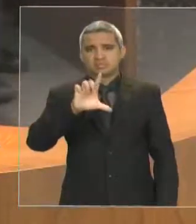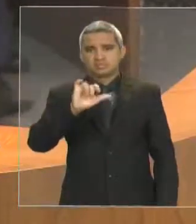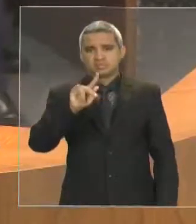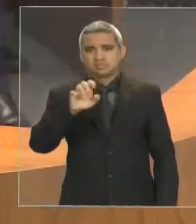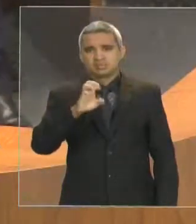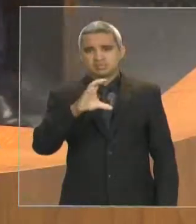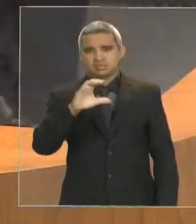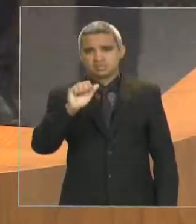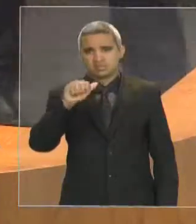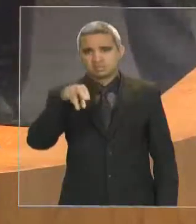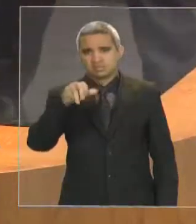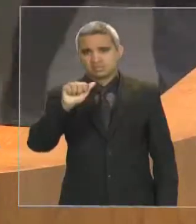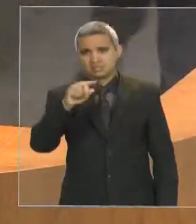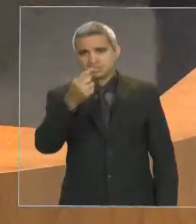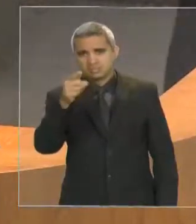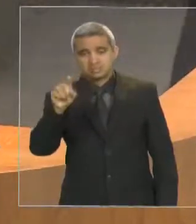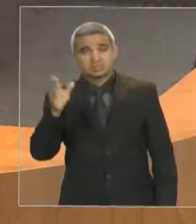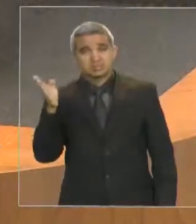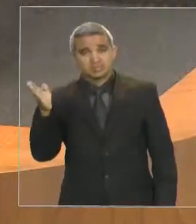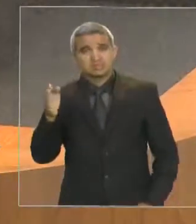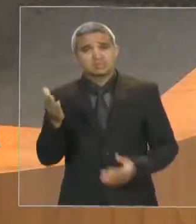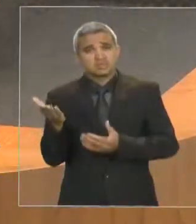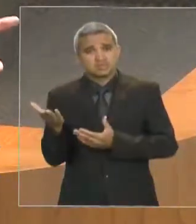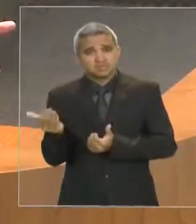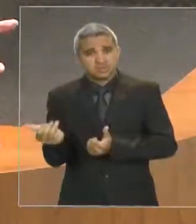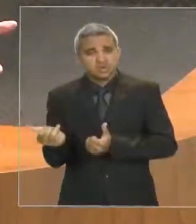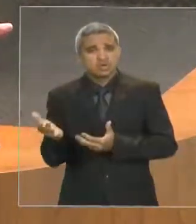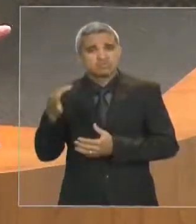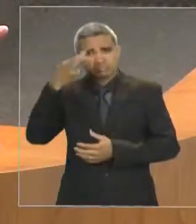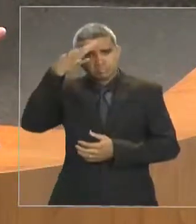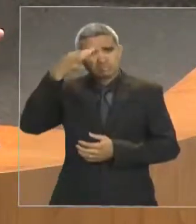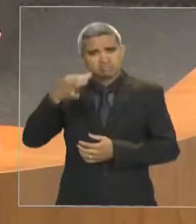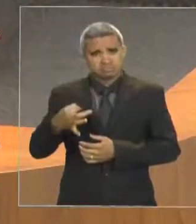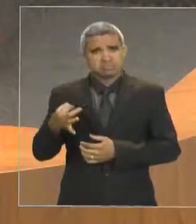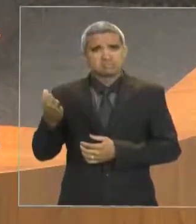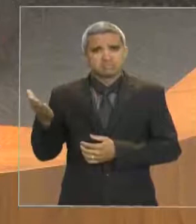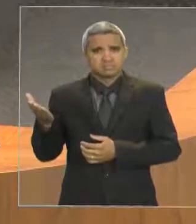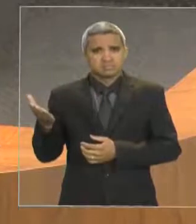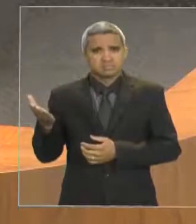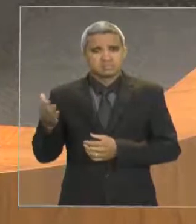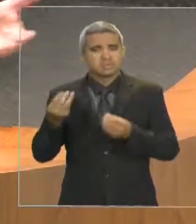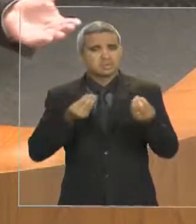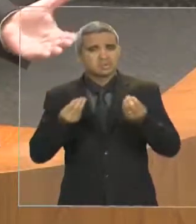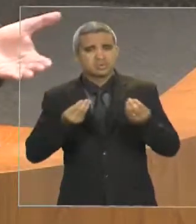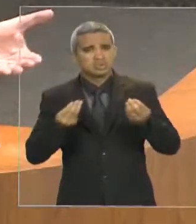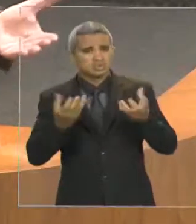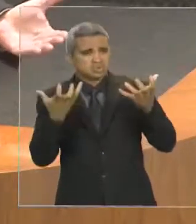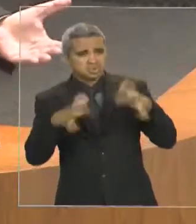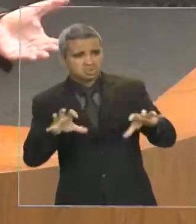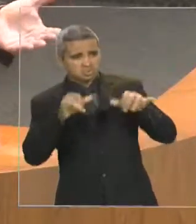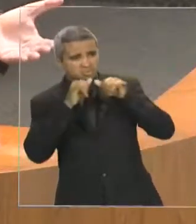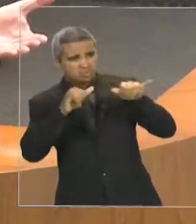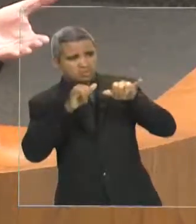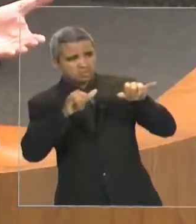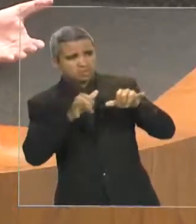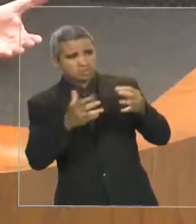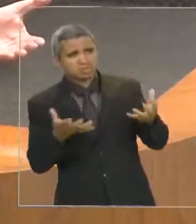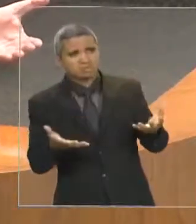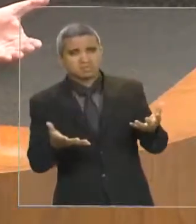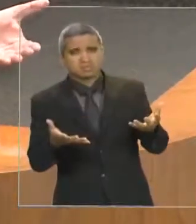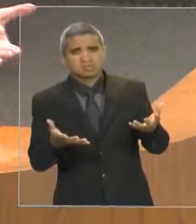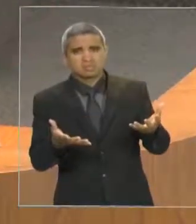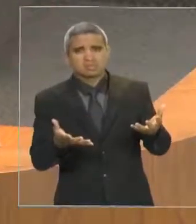preparado, competente, se negar esse pedido de informação é negar as prerrogativas da própria